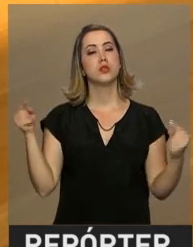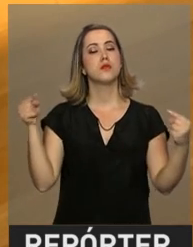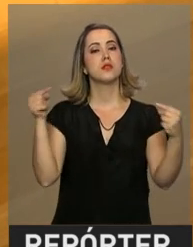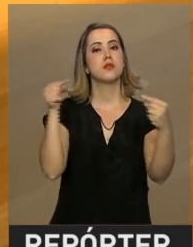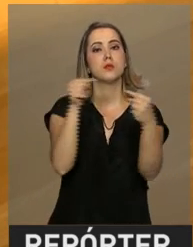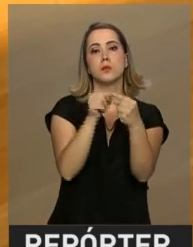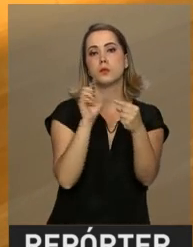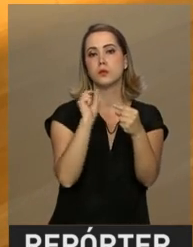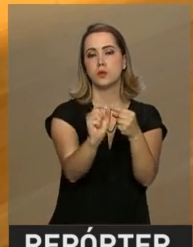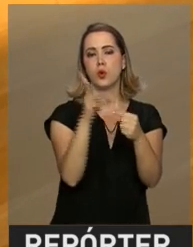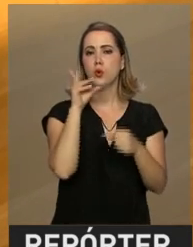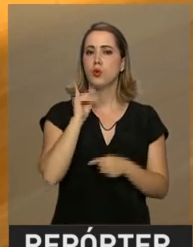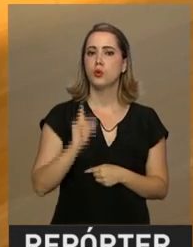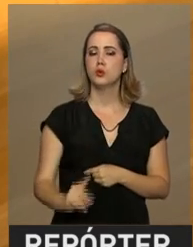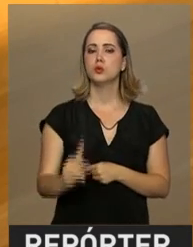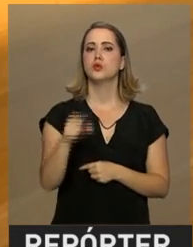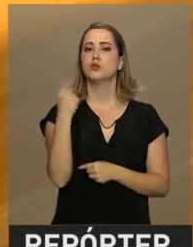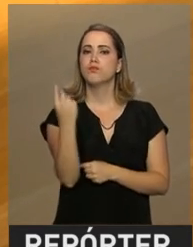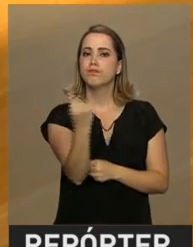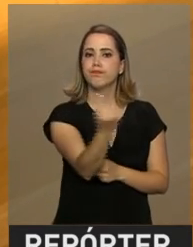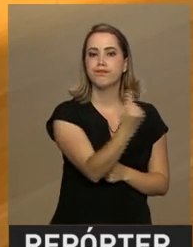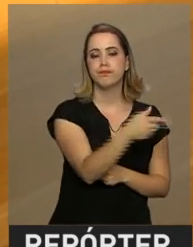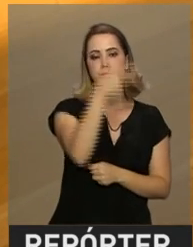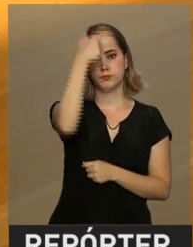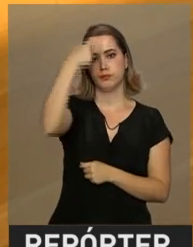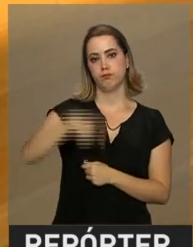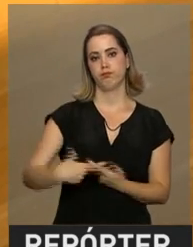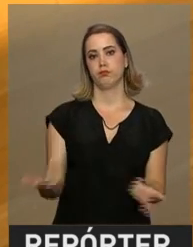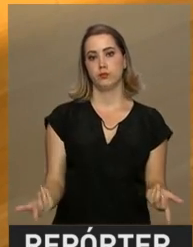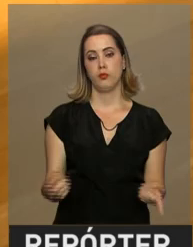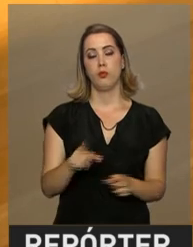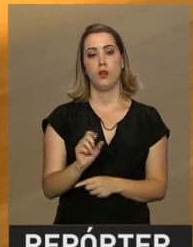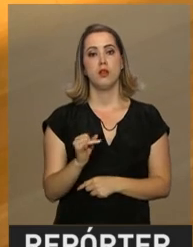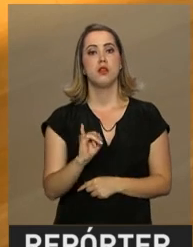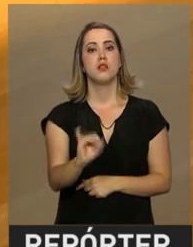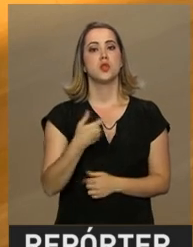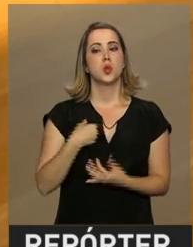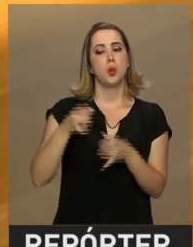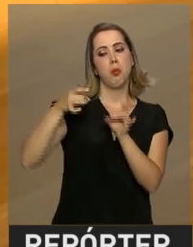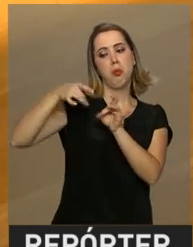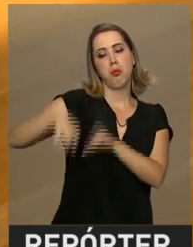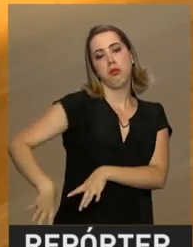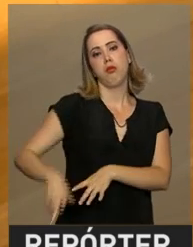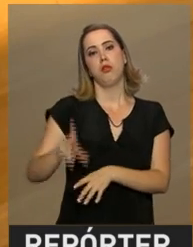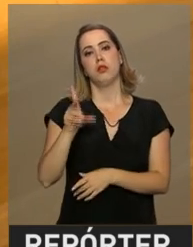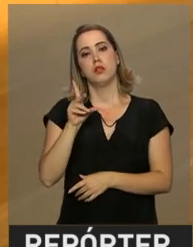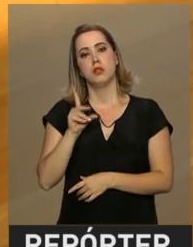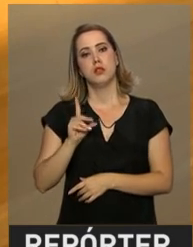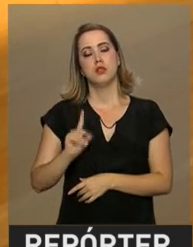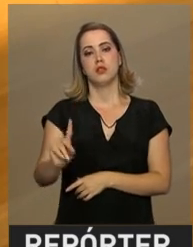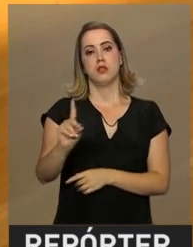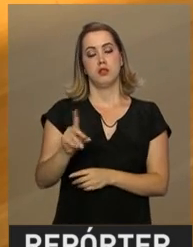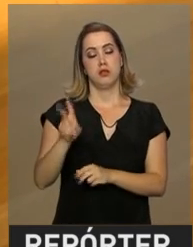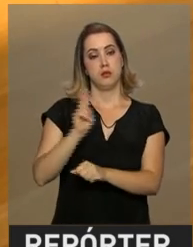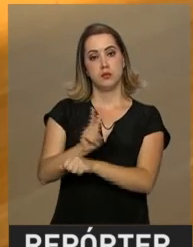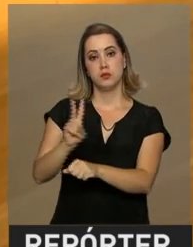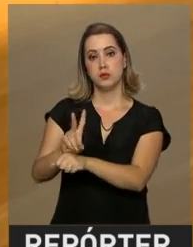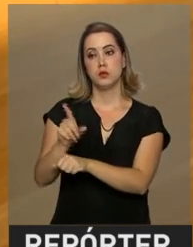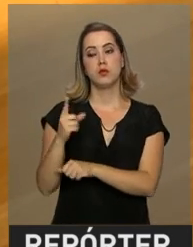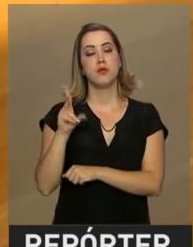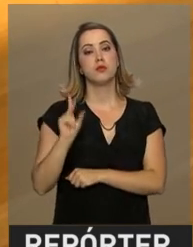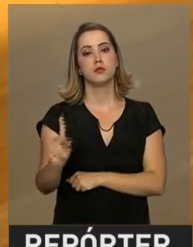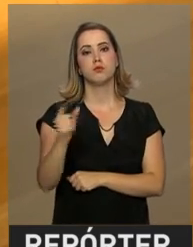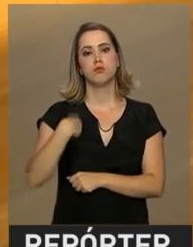com os direitos inerentes a cada ser humano se abrirmos mão da defesa intransigente desses direitos